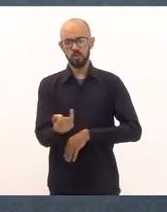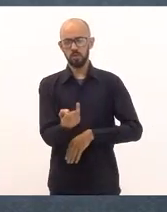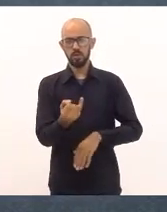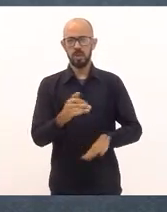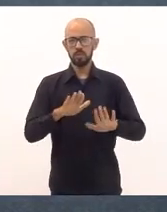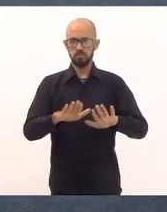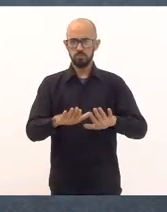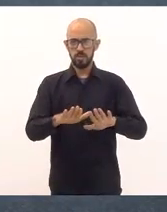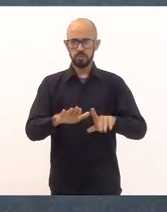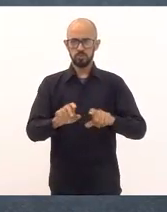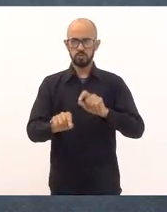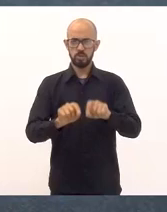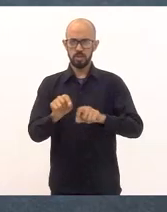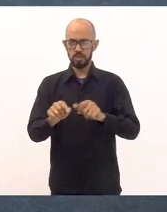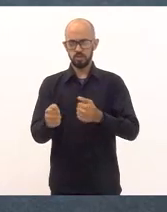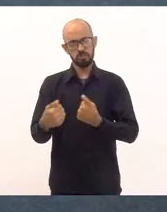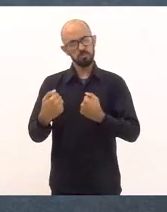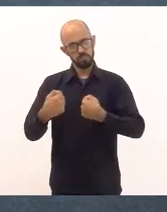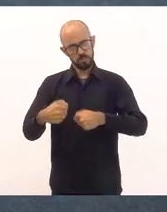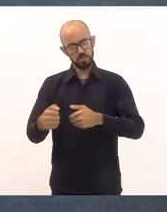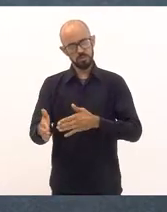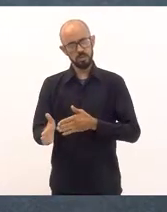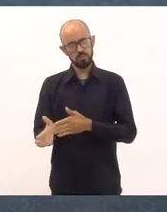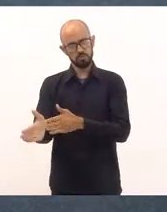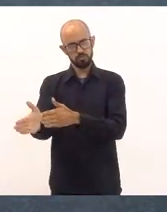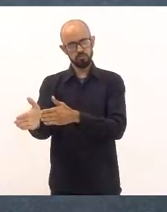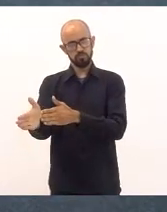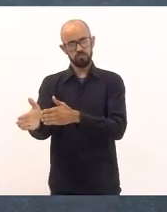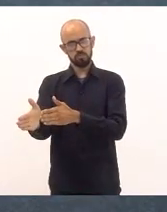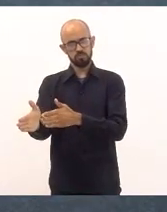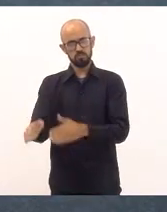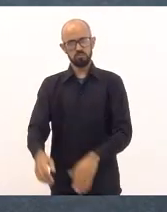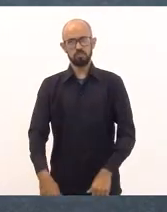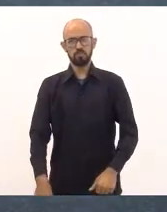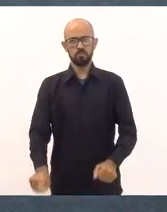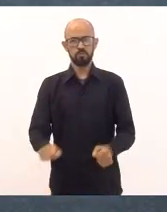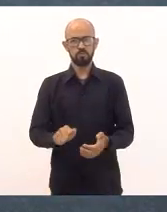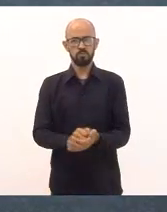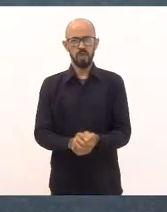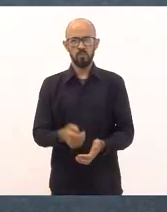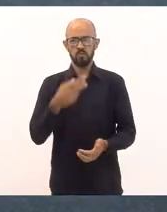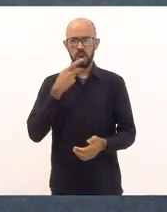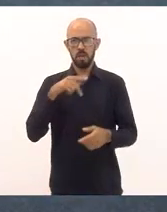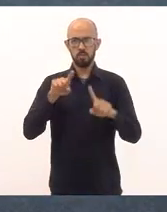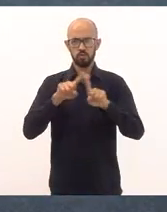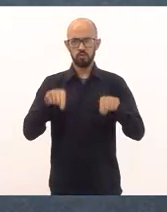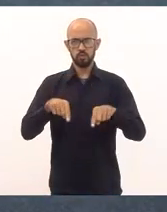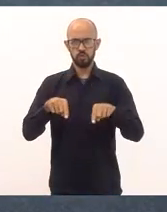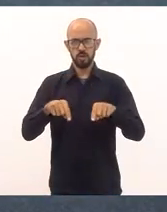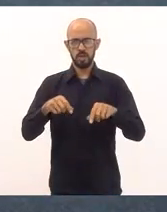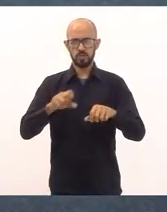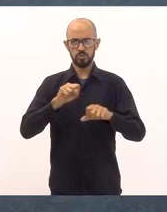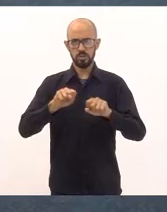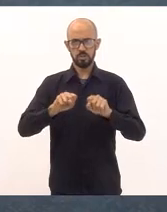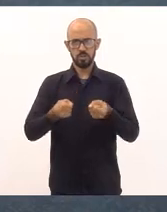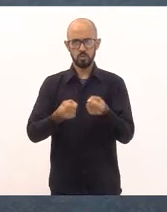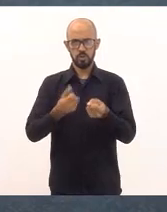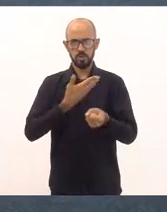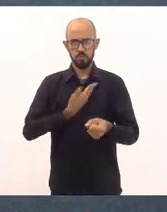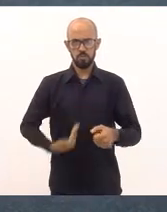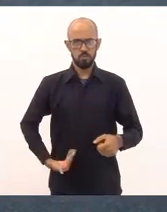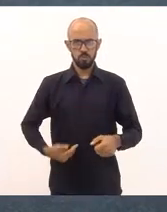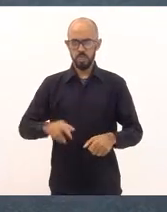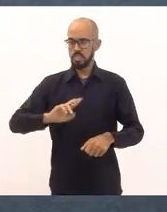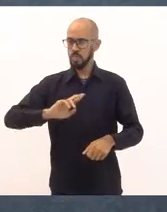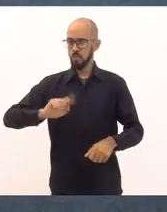mas vale a coerência. Então, dizer aos senhores servidores da área de segurança pública, não é a minha